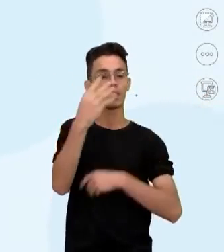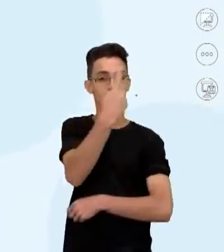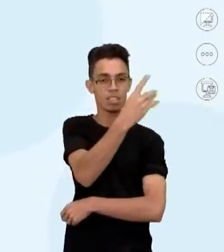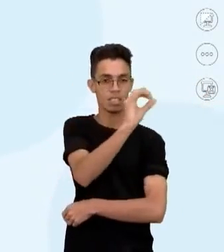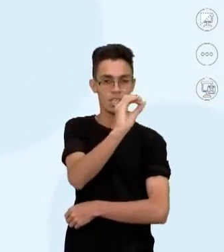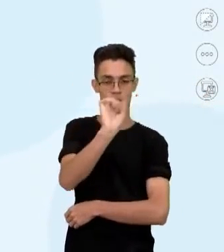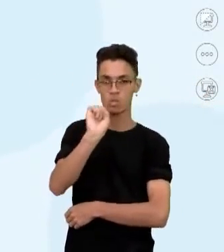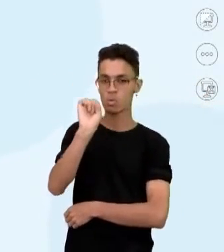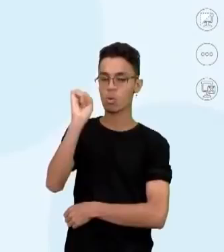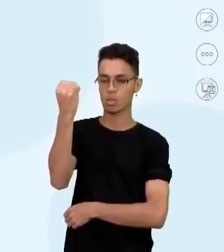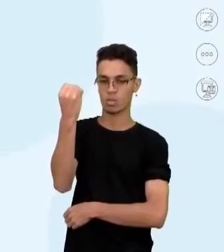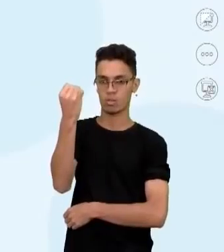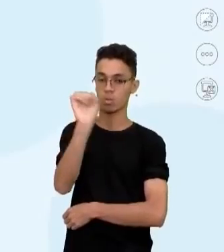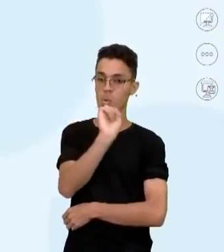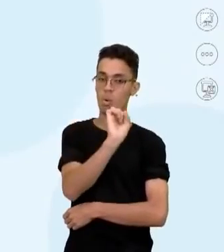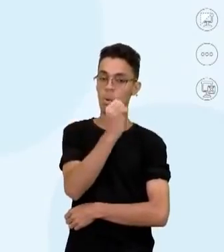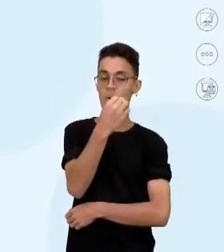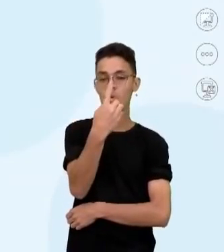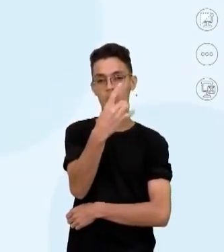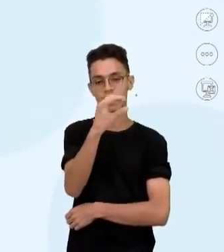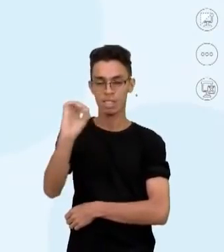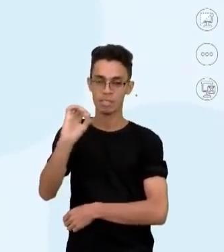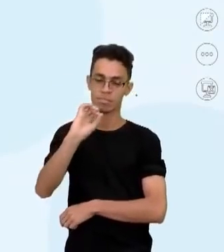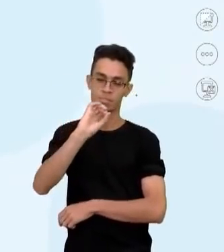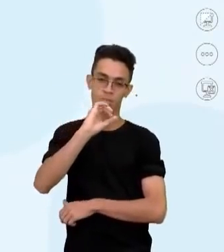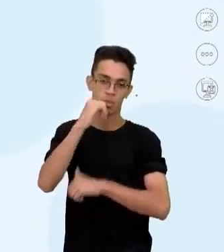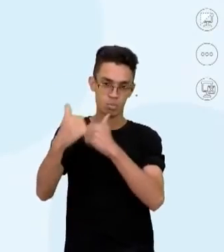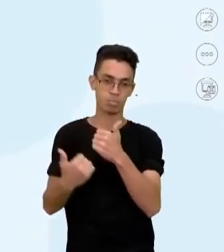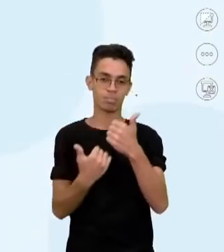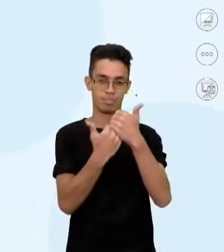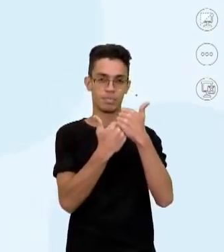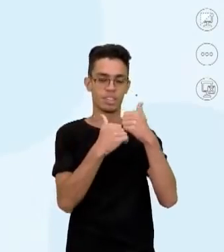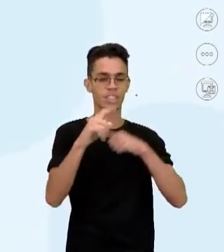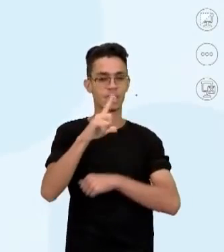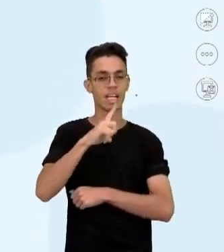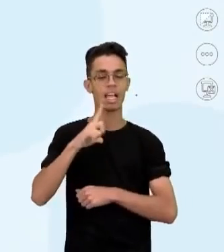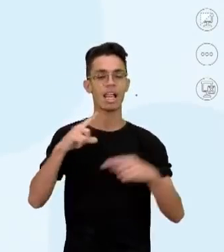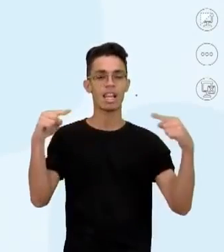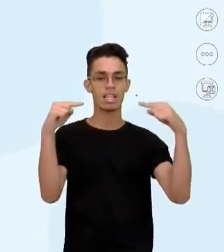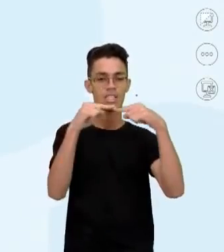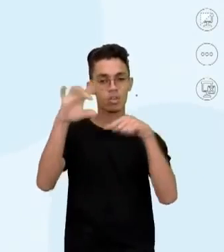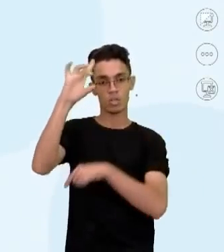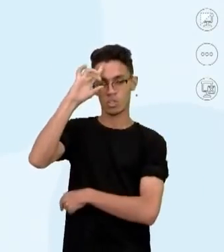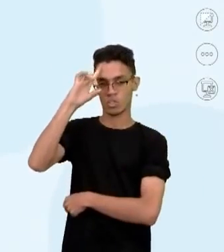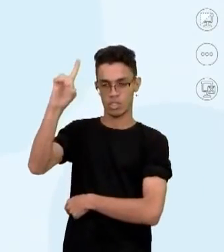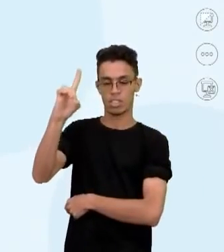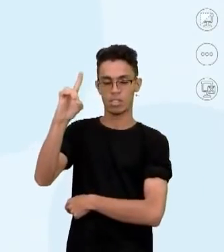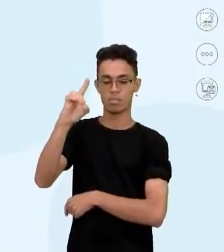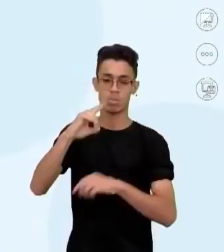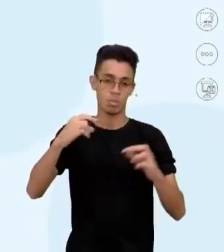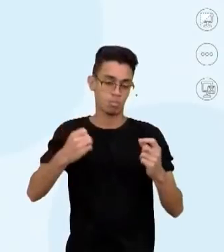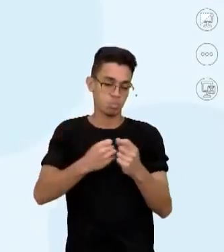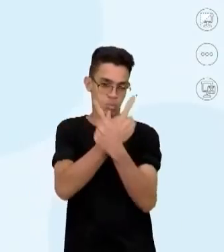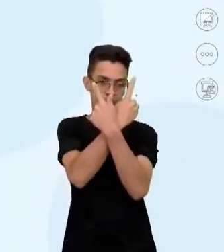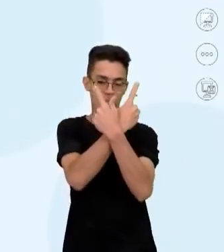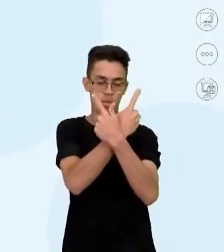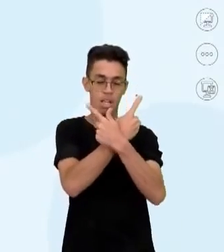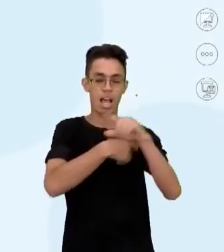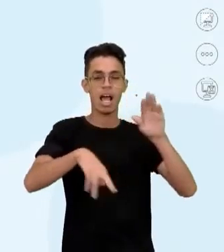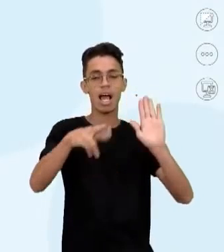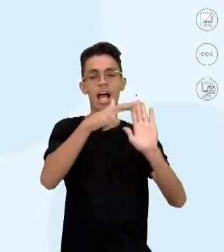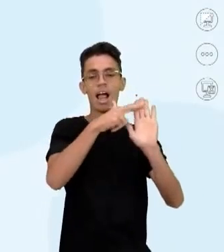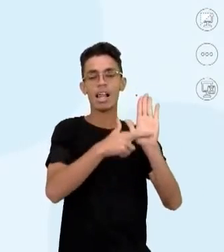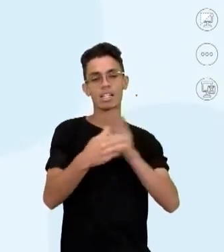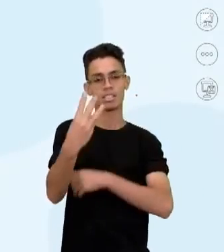8 e 10, tá certo? Inverti essa. E mantém aqui a relação de dias. E aí você faz a regra de 3. Então ficou assim,